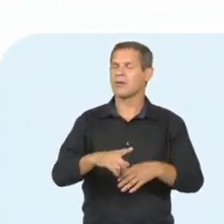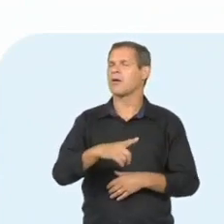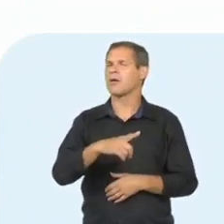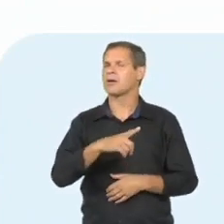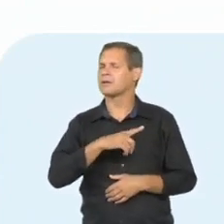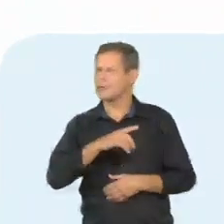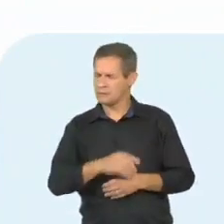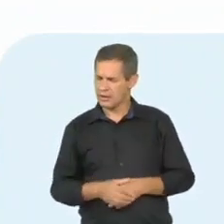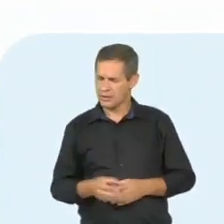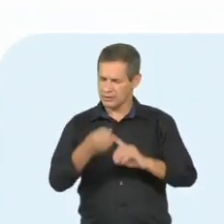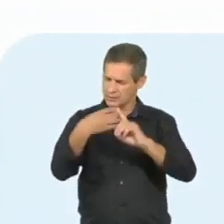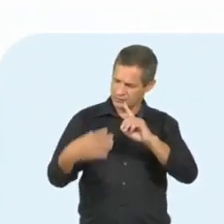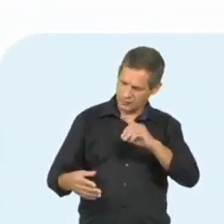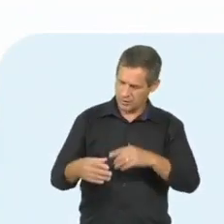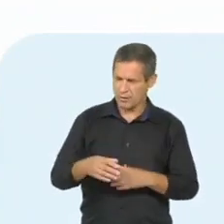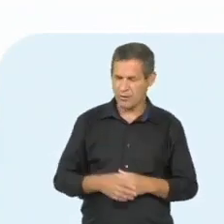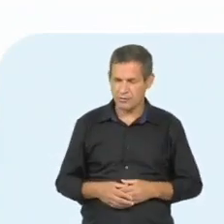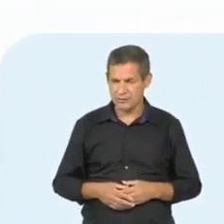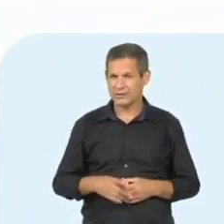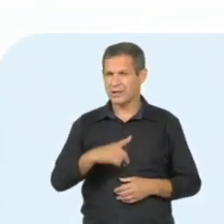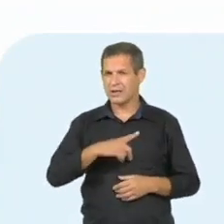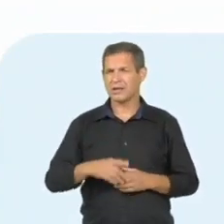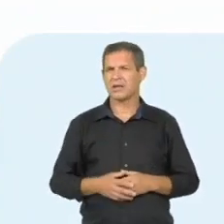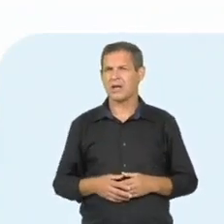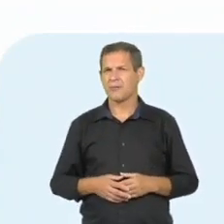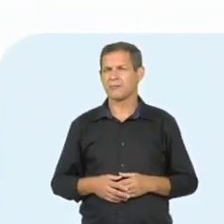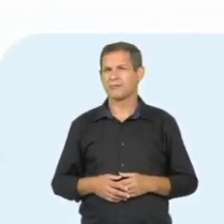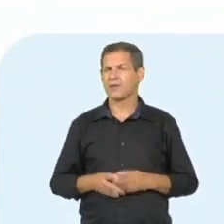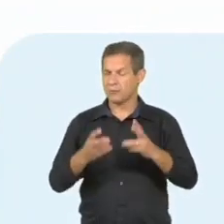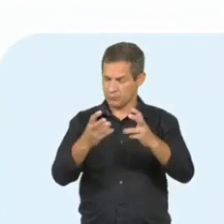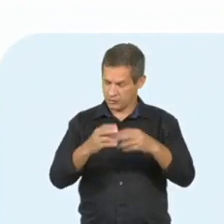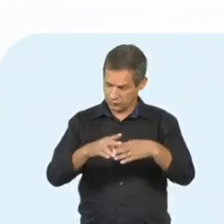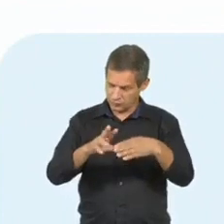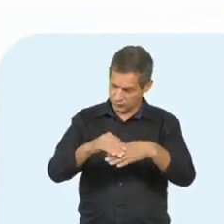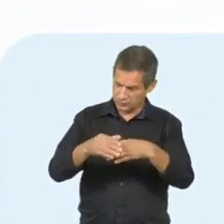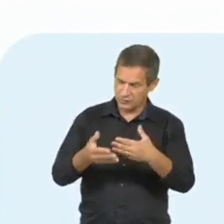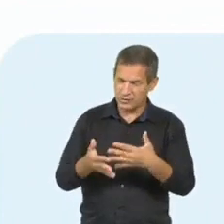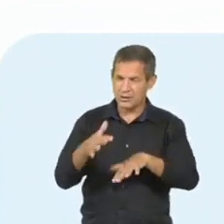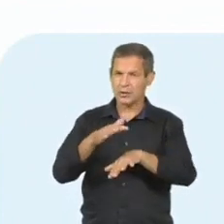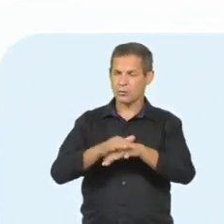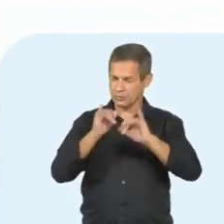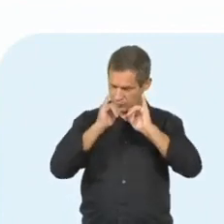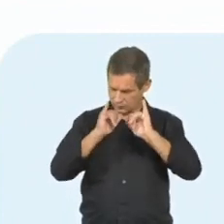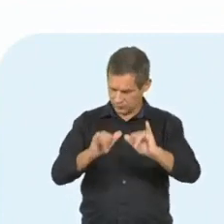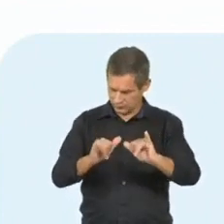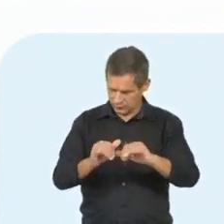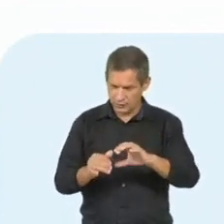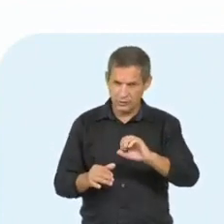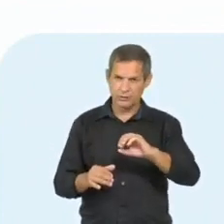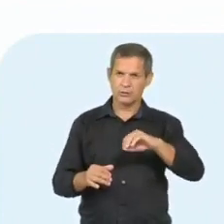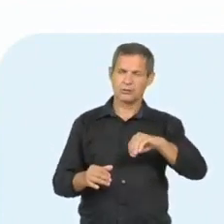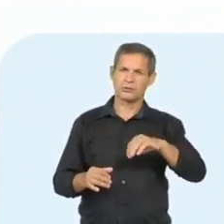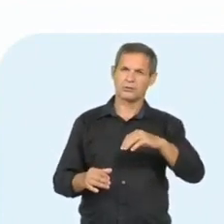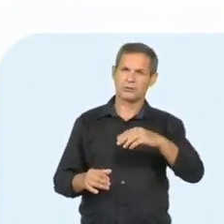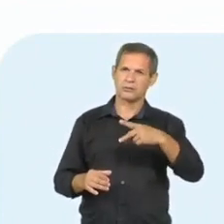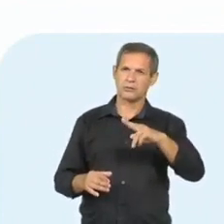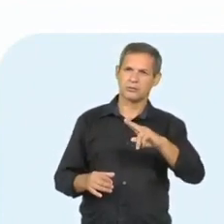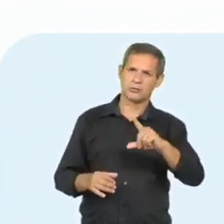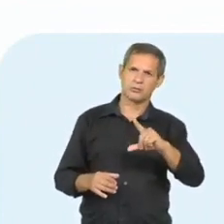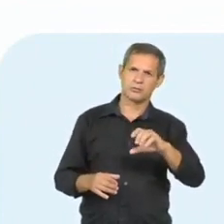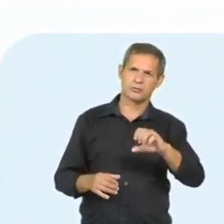devem relatar casos suspeitos de doenças pertencentes à notificação compulsória e essas